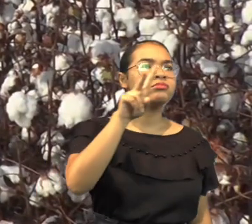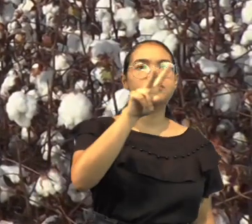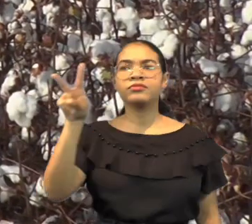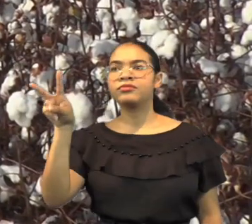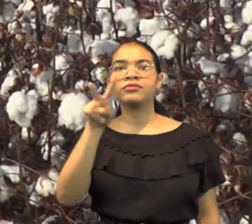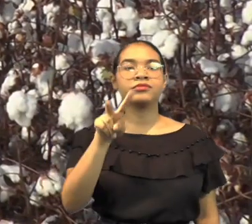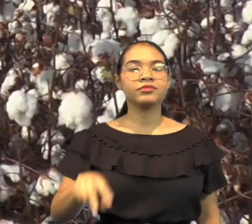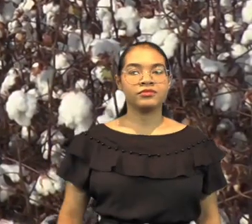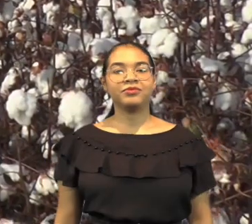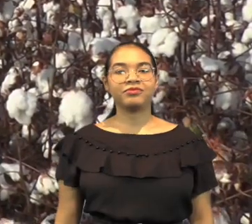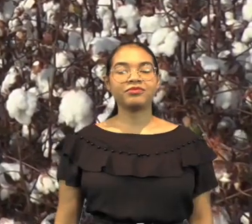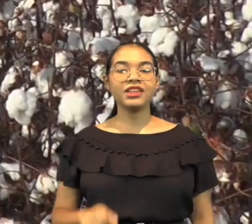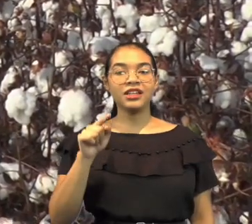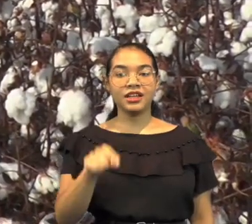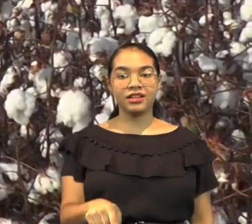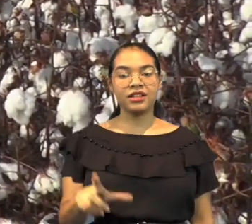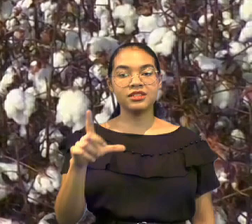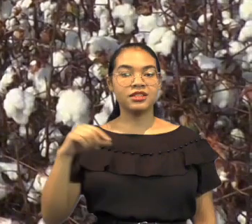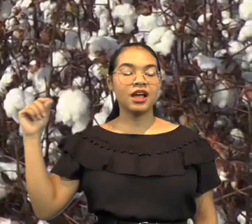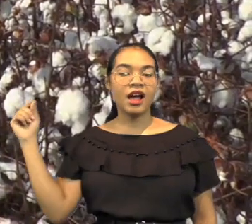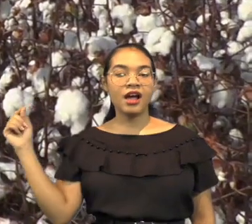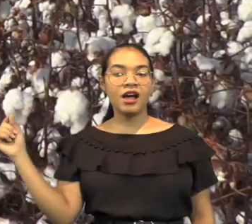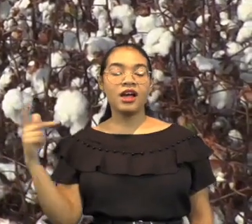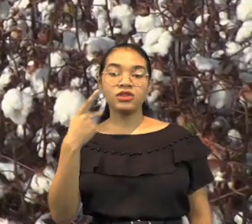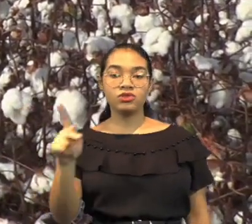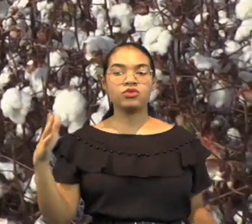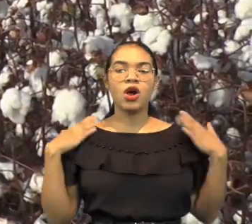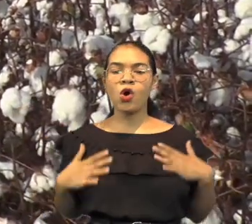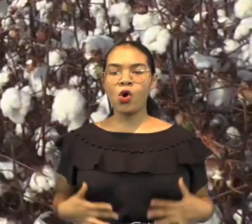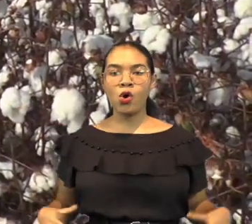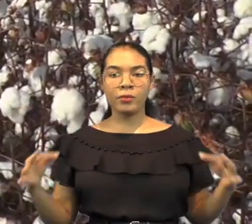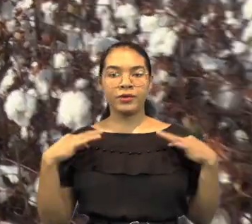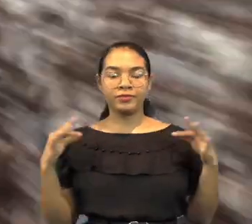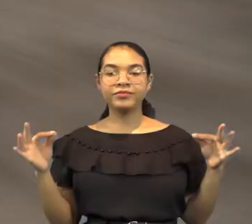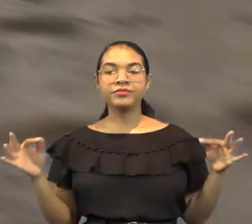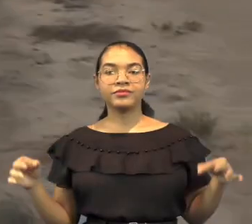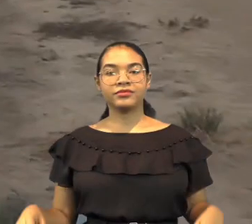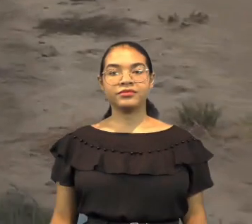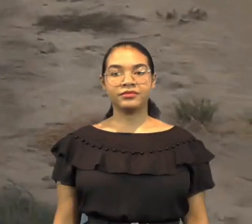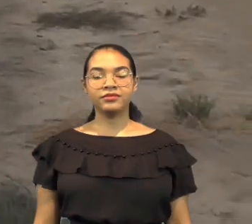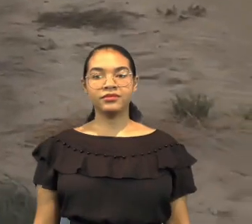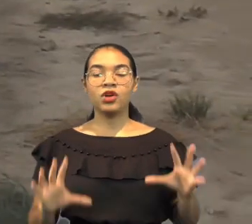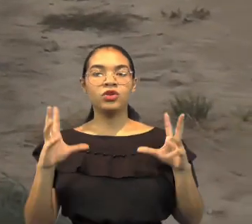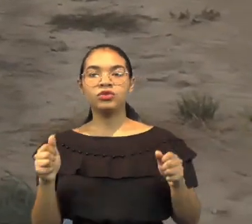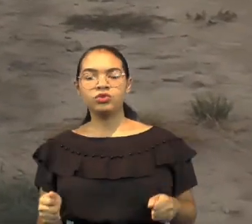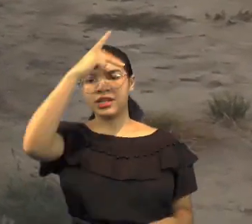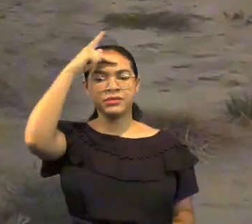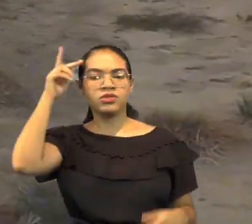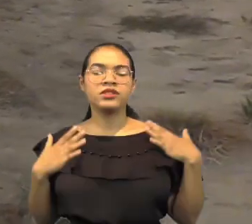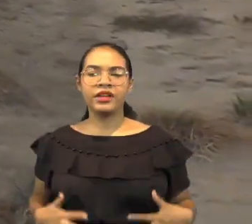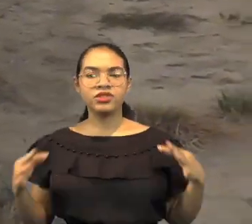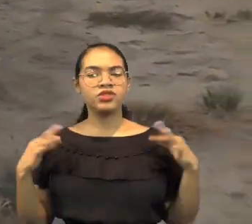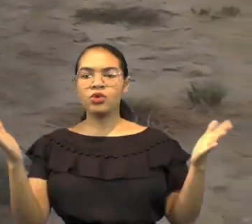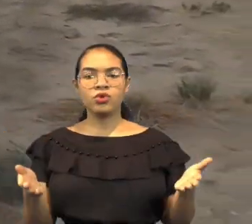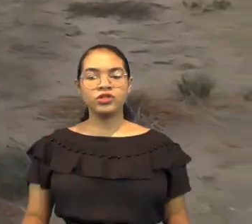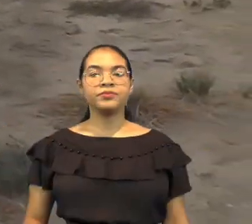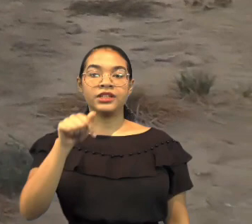Uma plantação de um cultivo de algodão. É daqui que sai a roupa que você está vestindo aí. Tudo que a gente veste